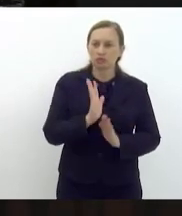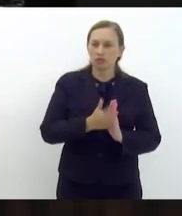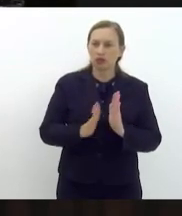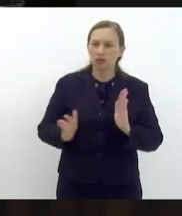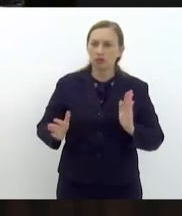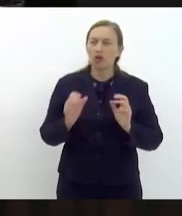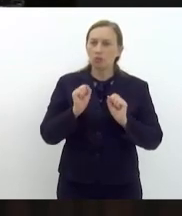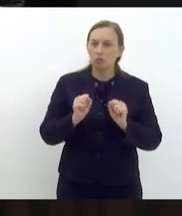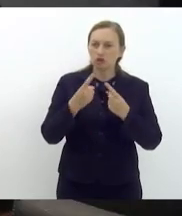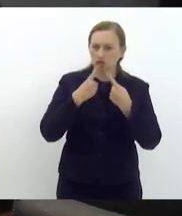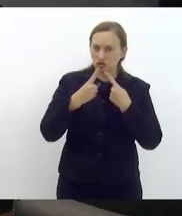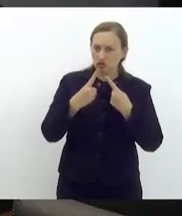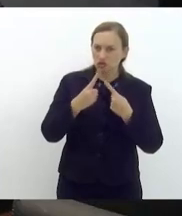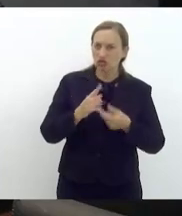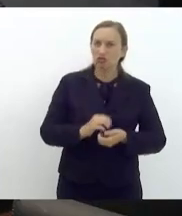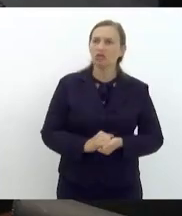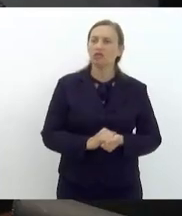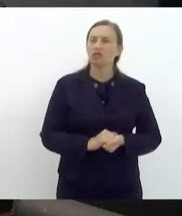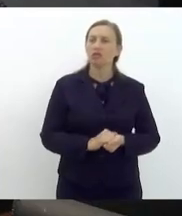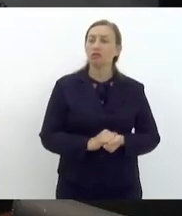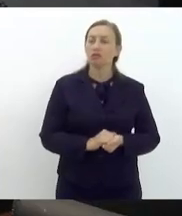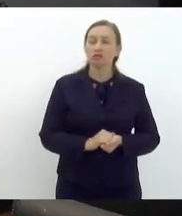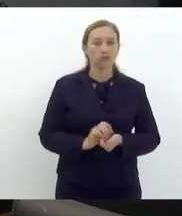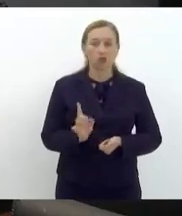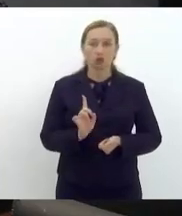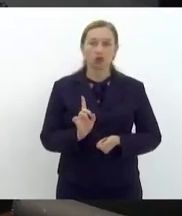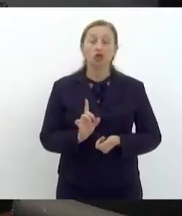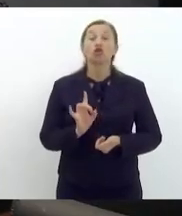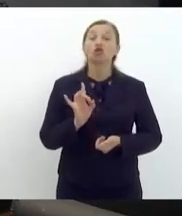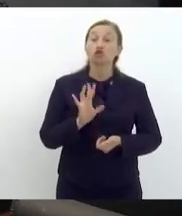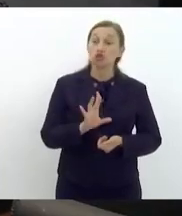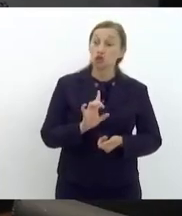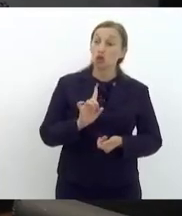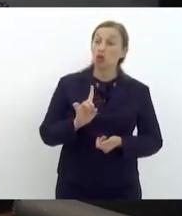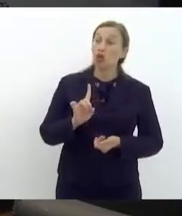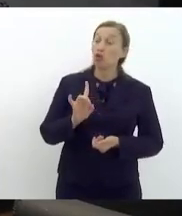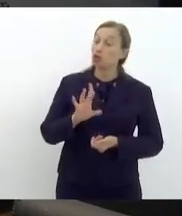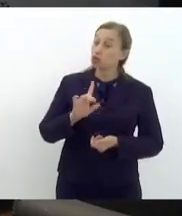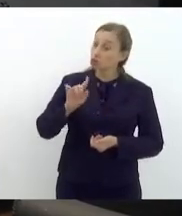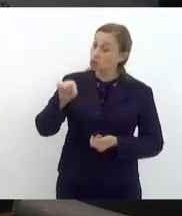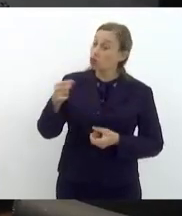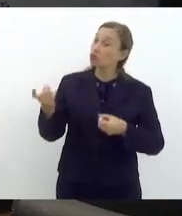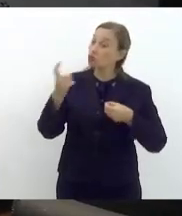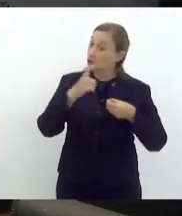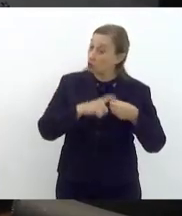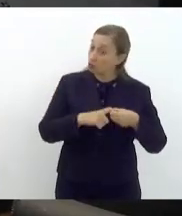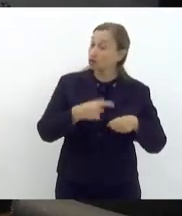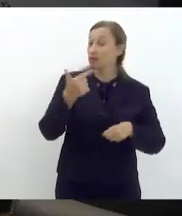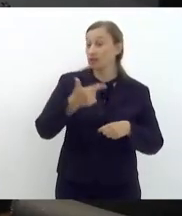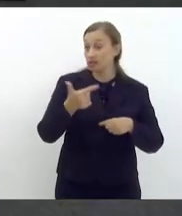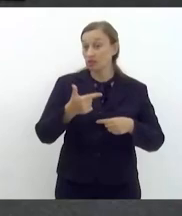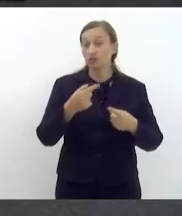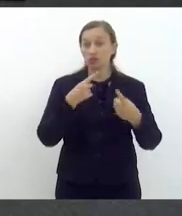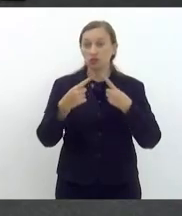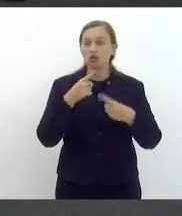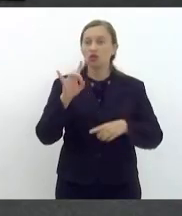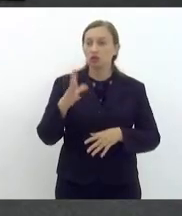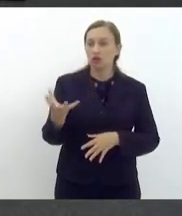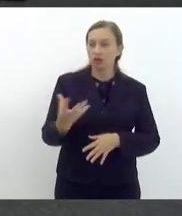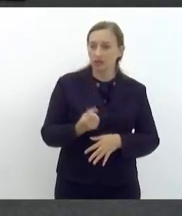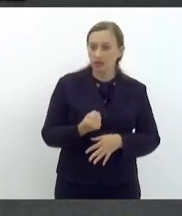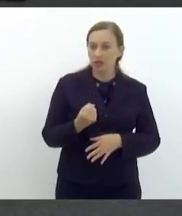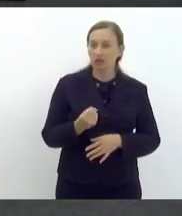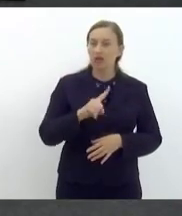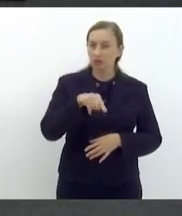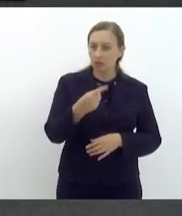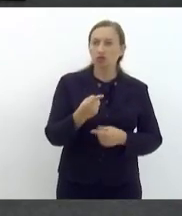Posso discutir? Não. Não? Só? Já volta para a segunda? Só para receber a emenda e a